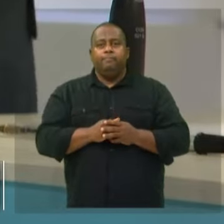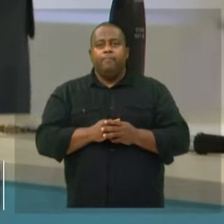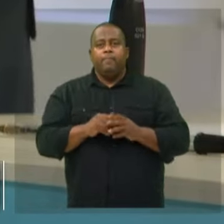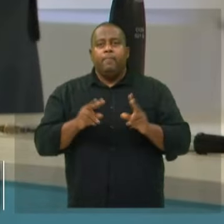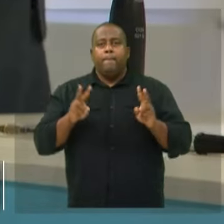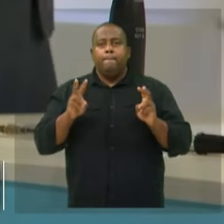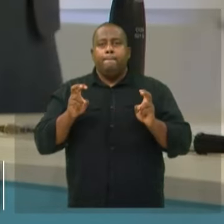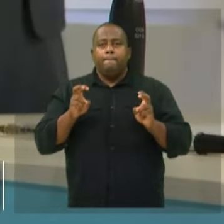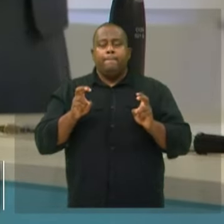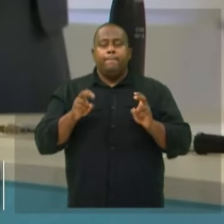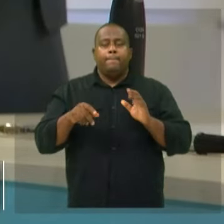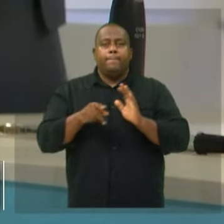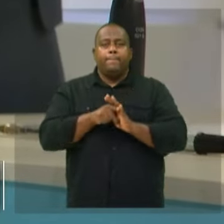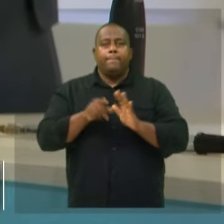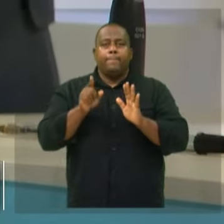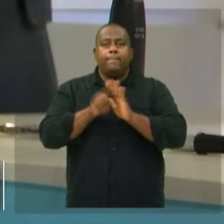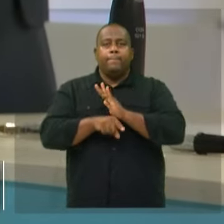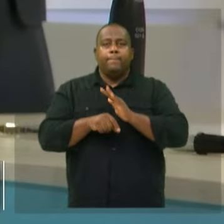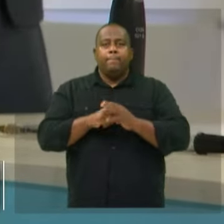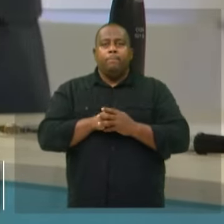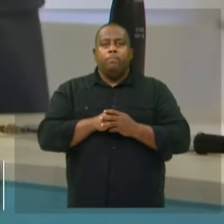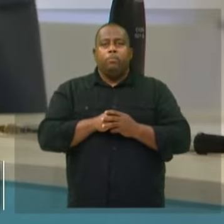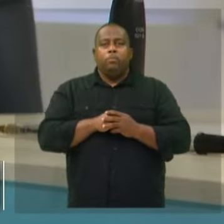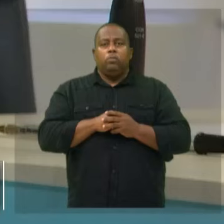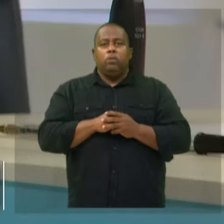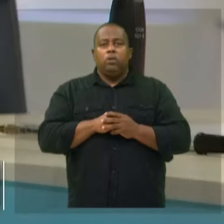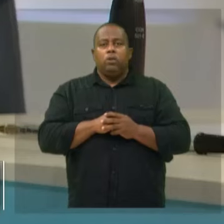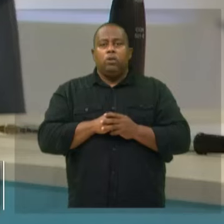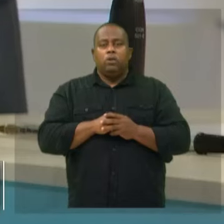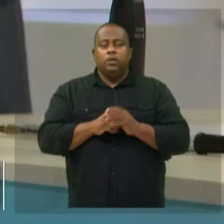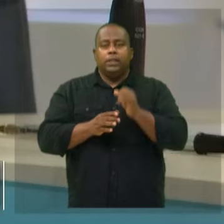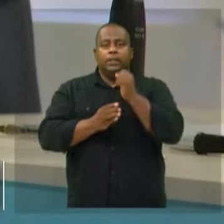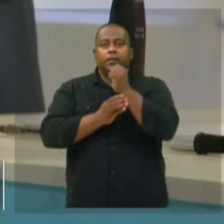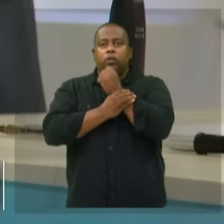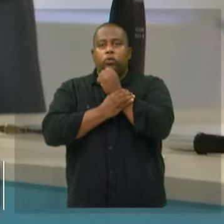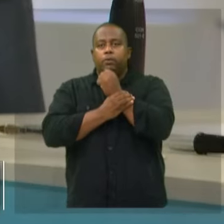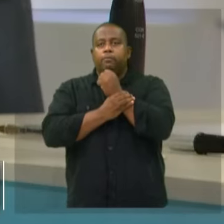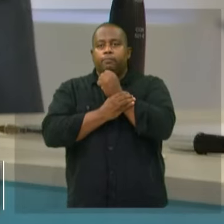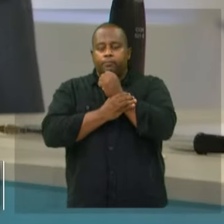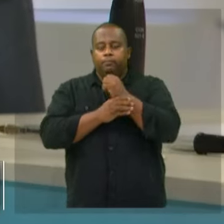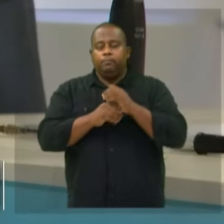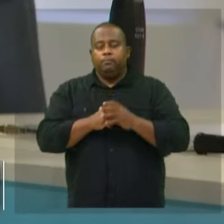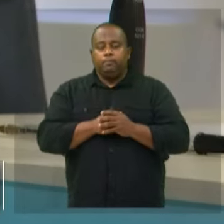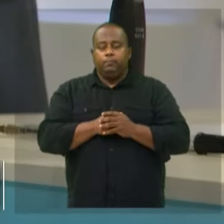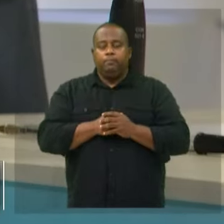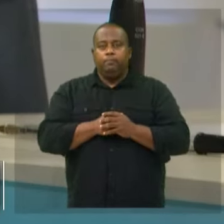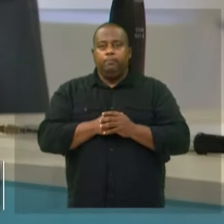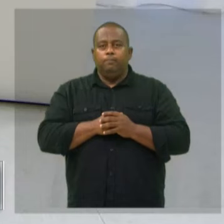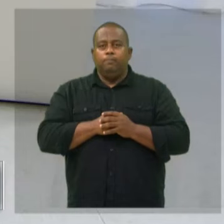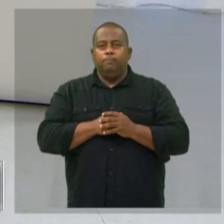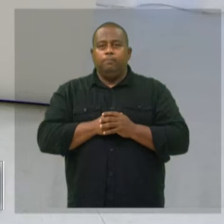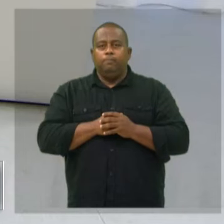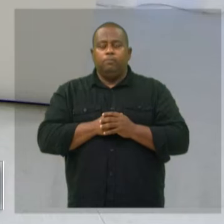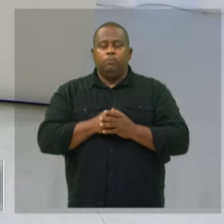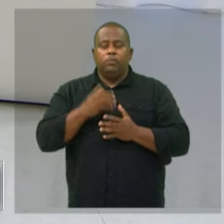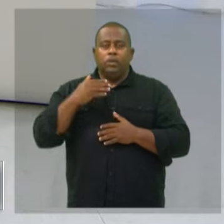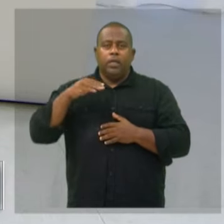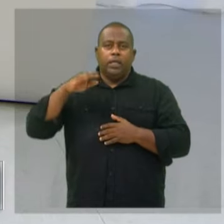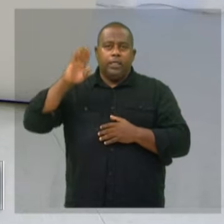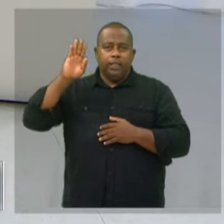tema portanto da pergunta é segurança que está candidato